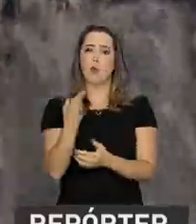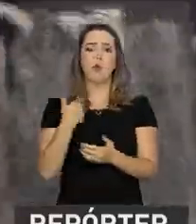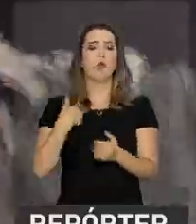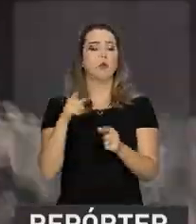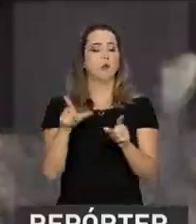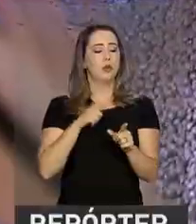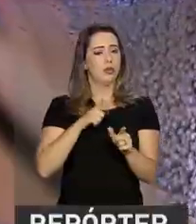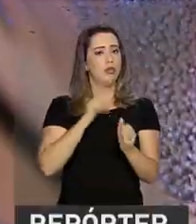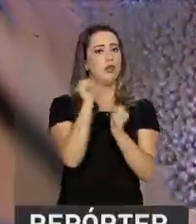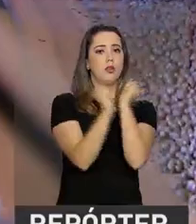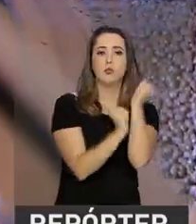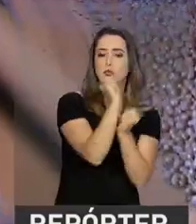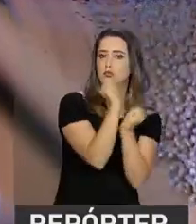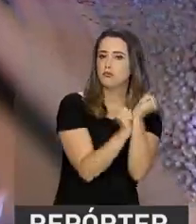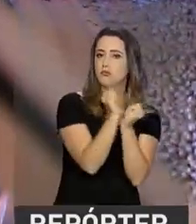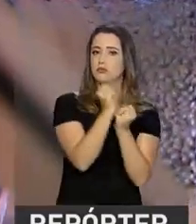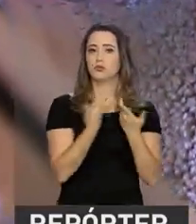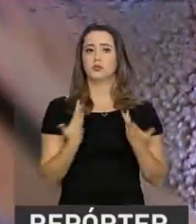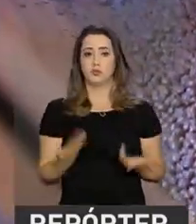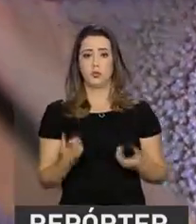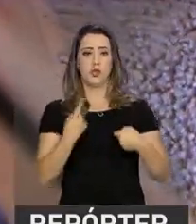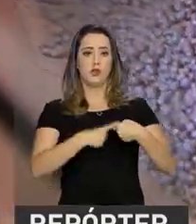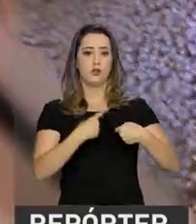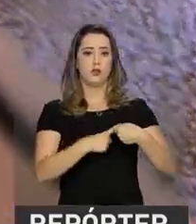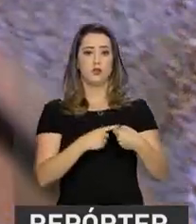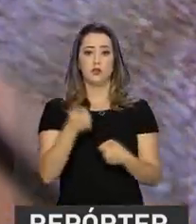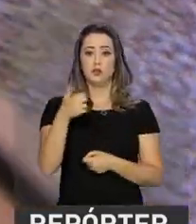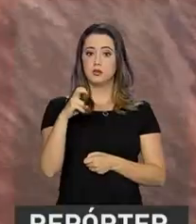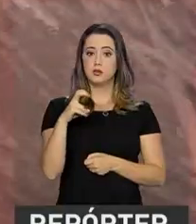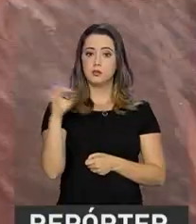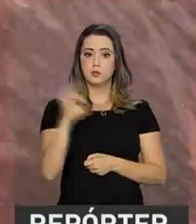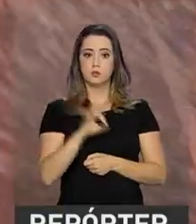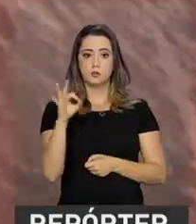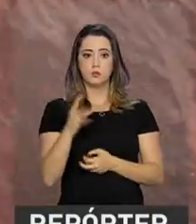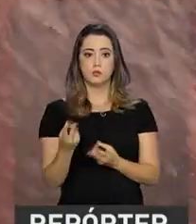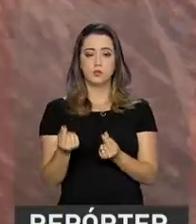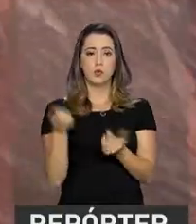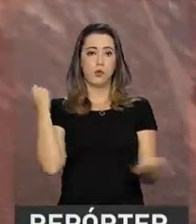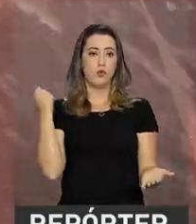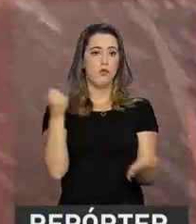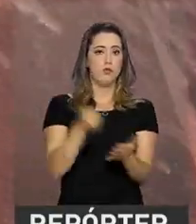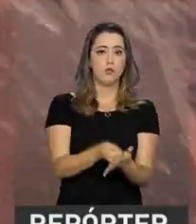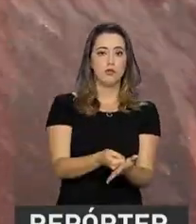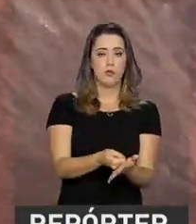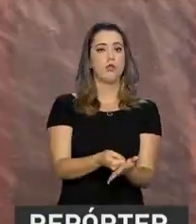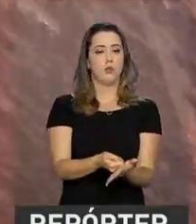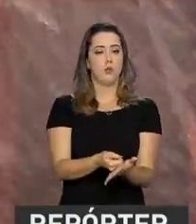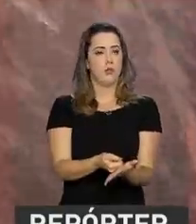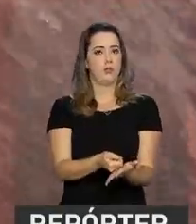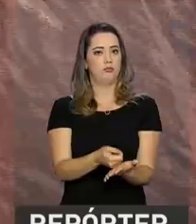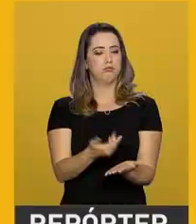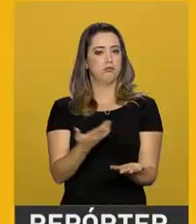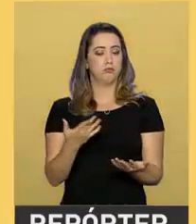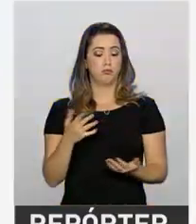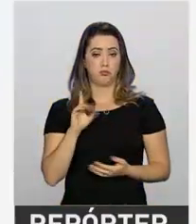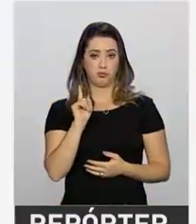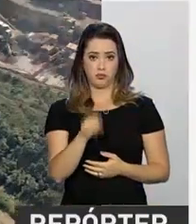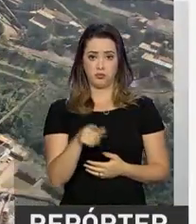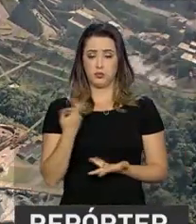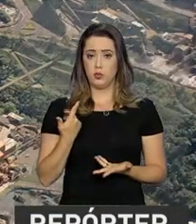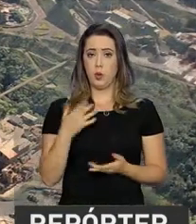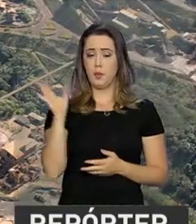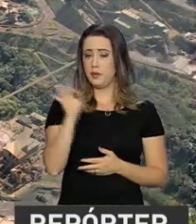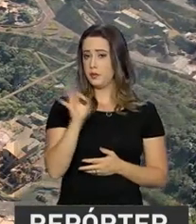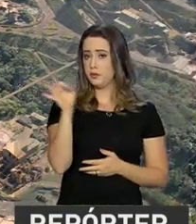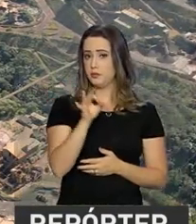indústria neste caso o município vai receber 15% do valor pago a título de compensação o percentual